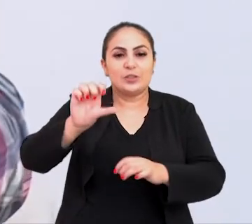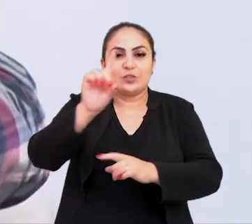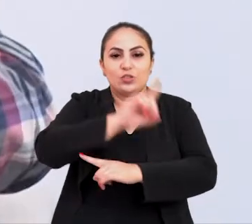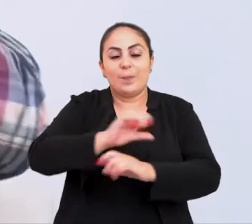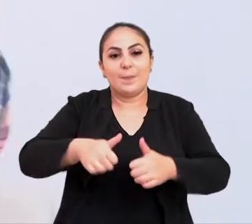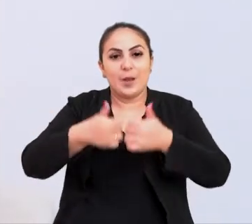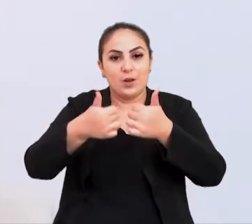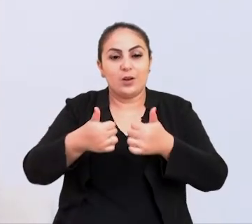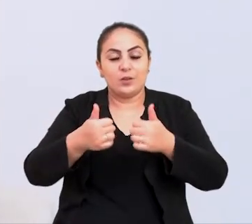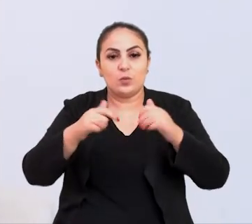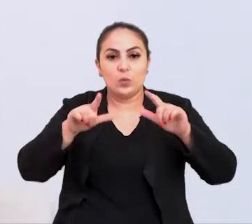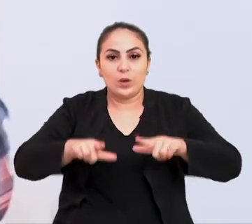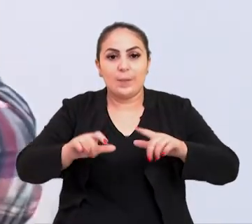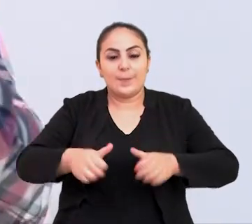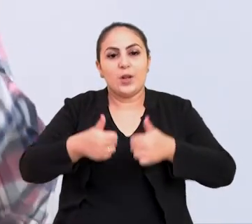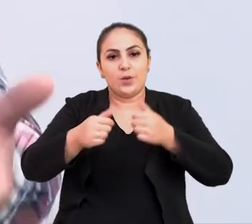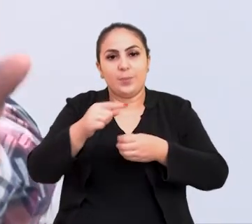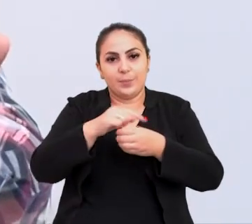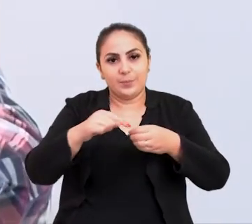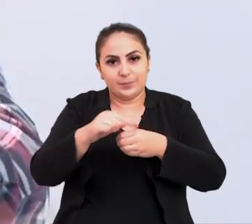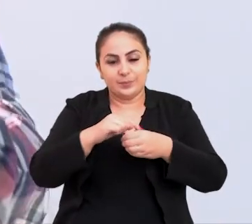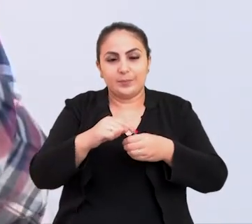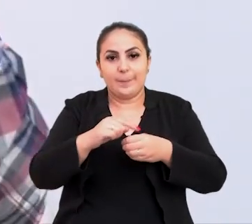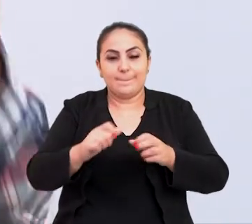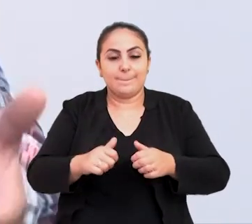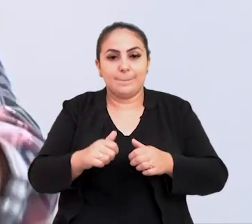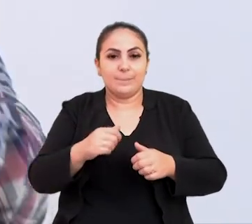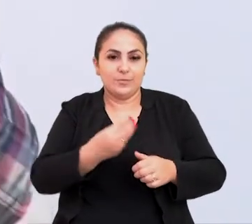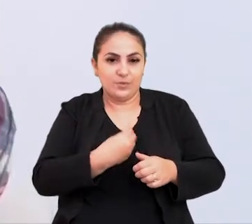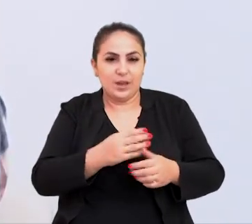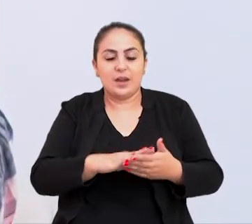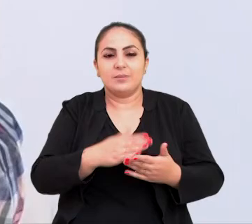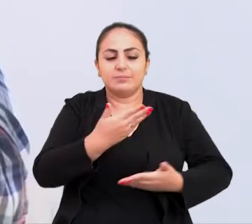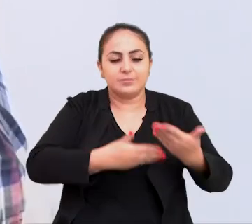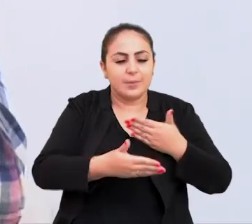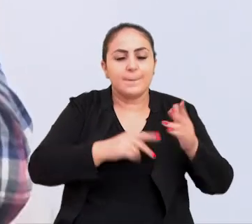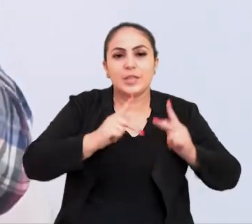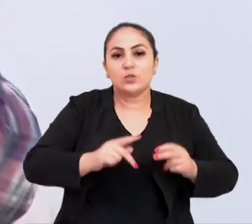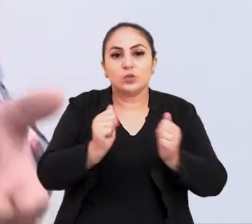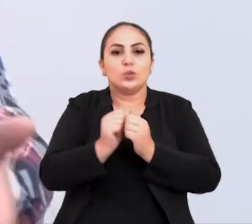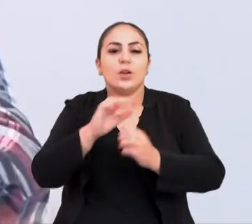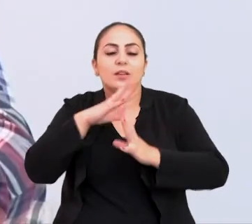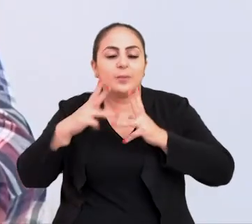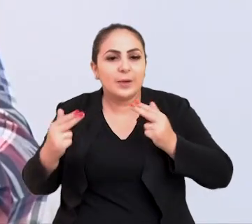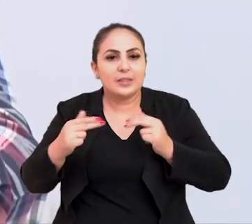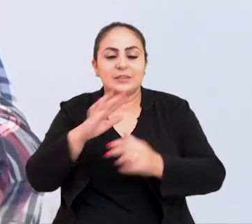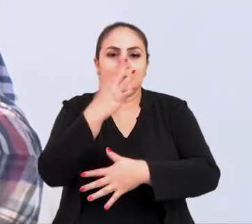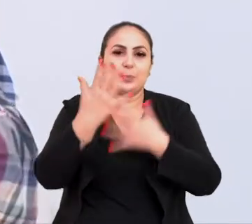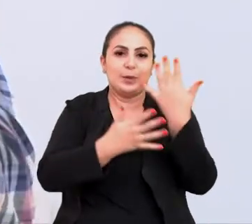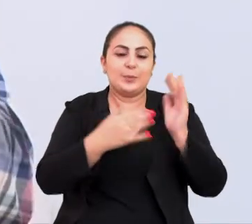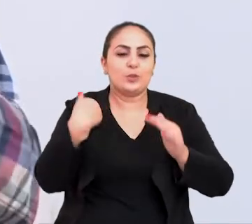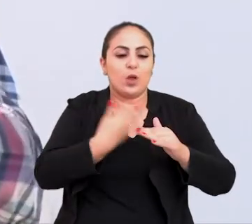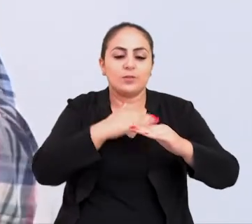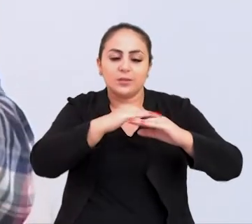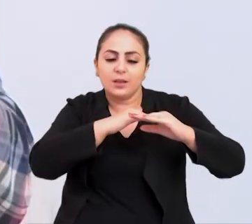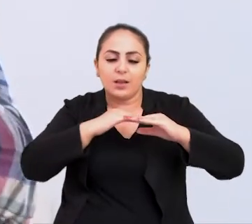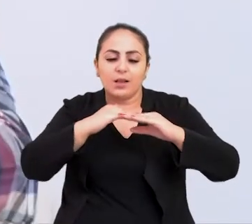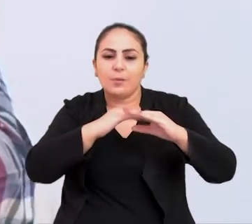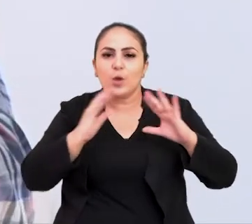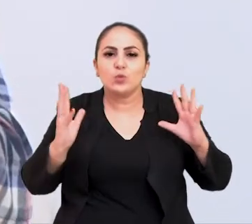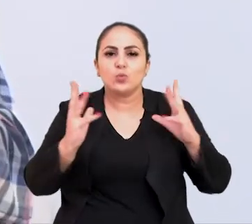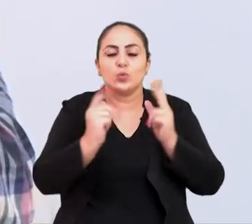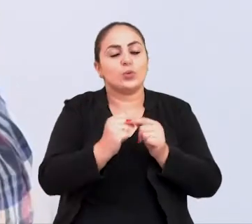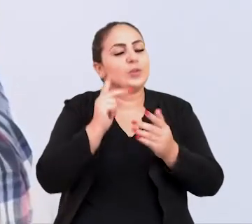melhores, uma cidade melhor para se viver, com harmonia entre pessoas, animais e o meio ambiente. É isso que a gente tem que fazer, equilibrar